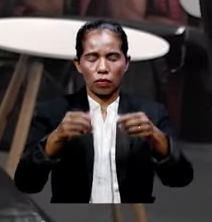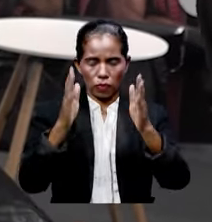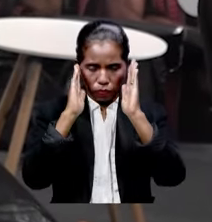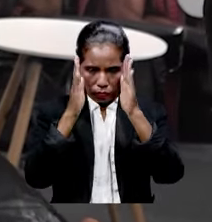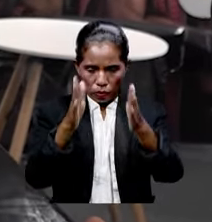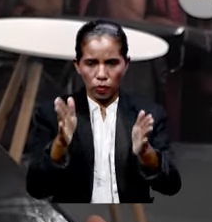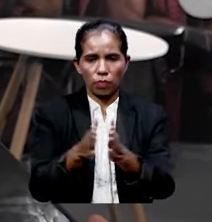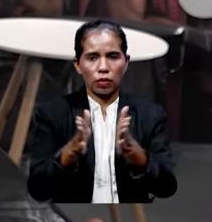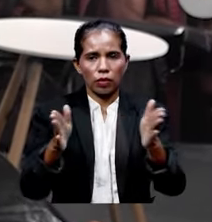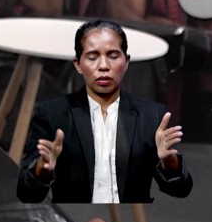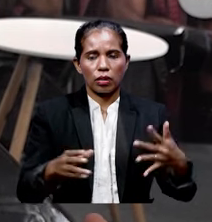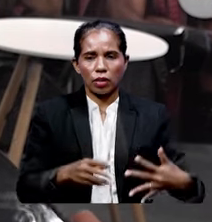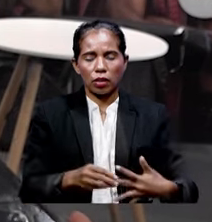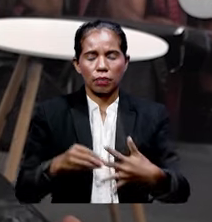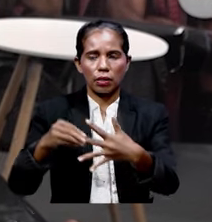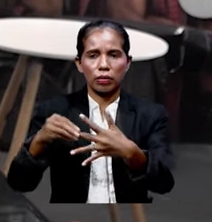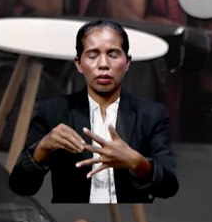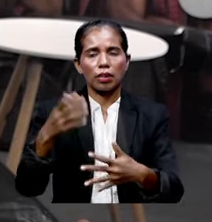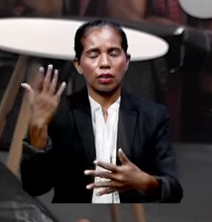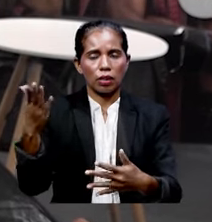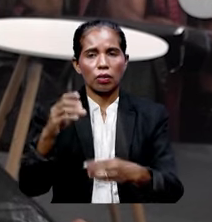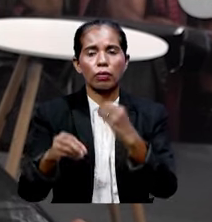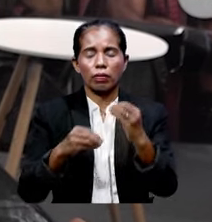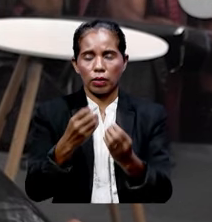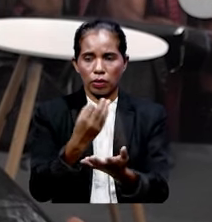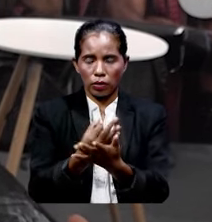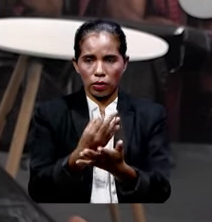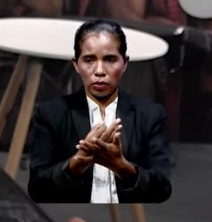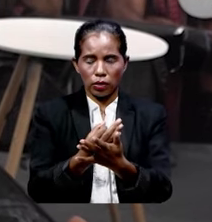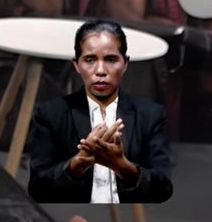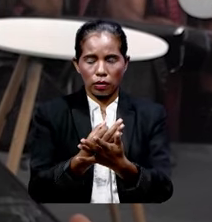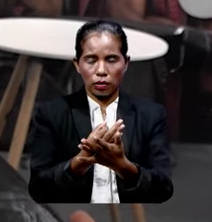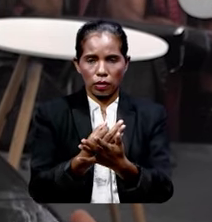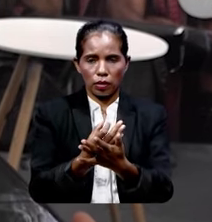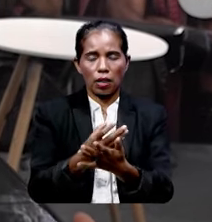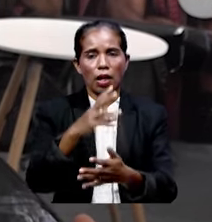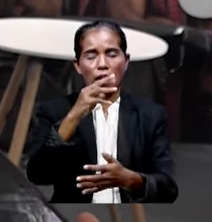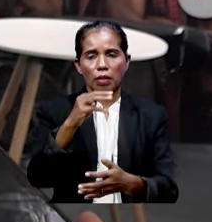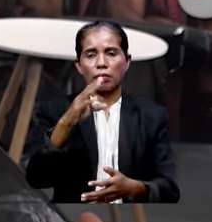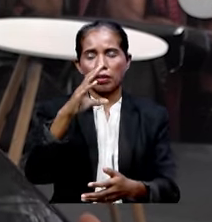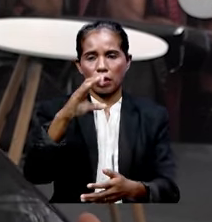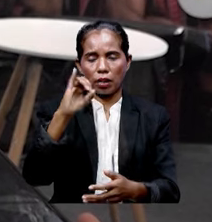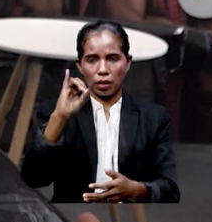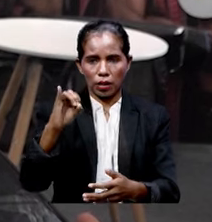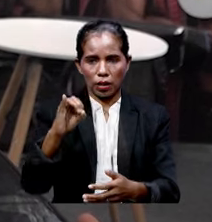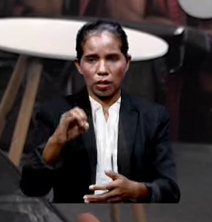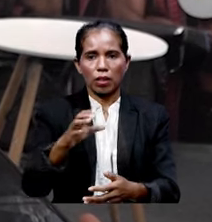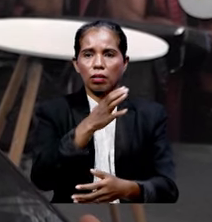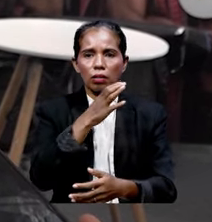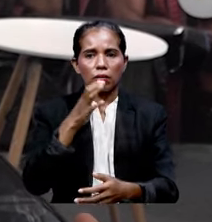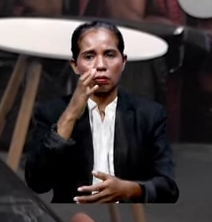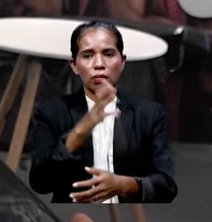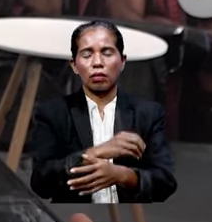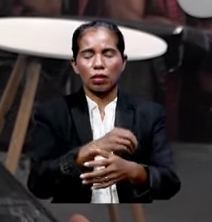TPTVs, e a finança, comércio, indústria, agricultura, telecomunicação e turismo